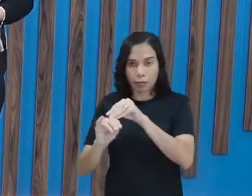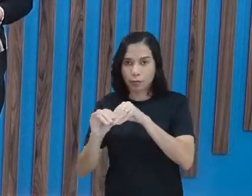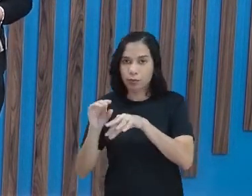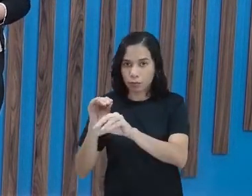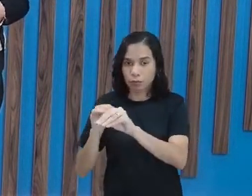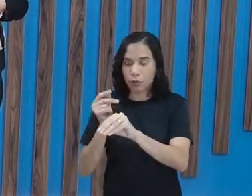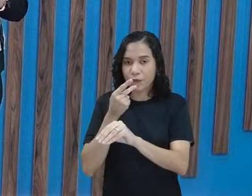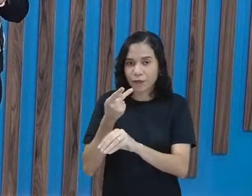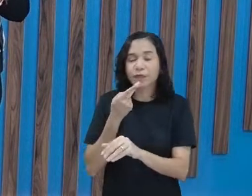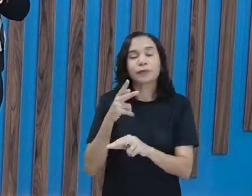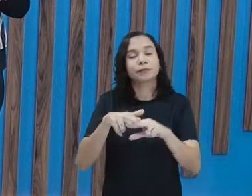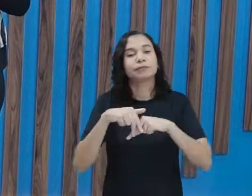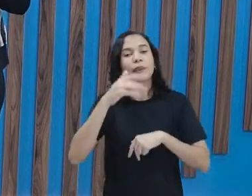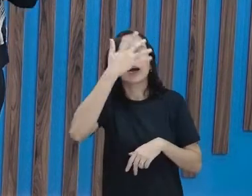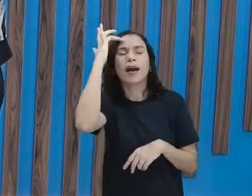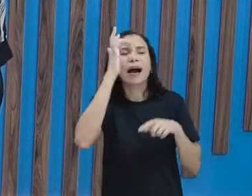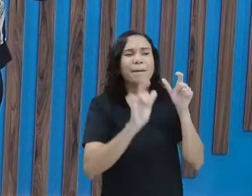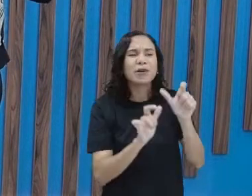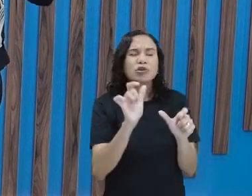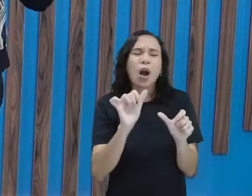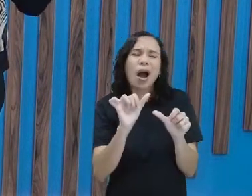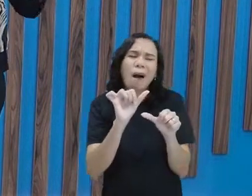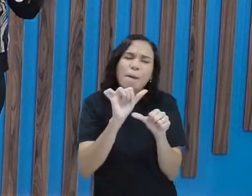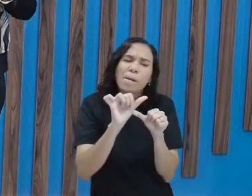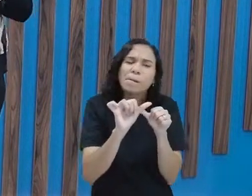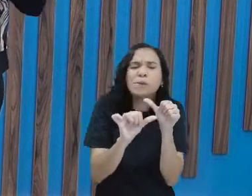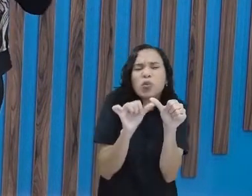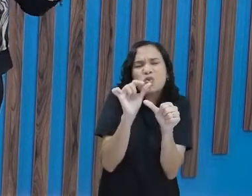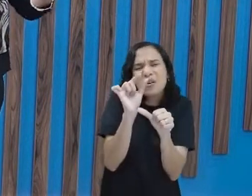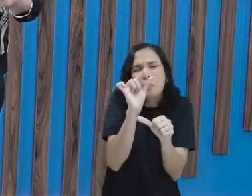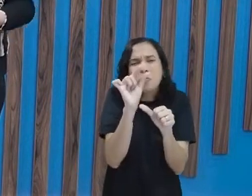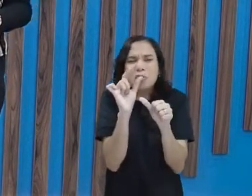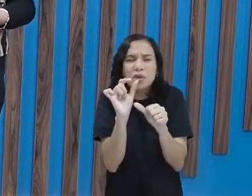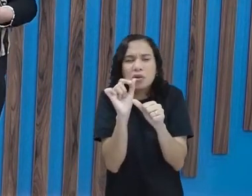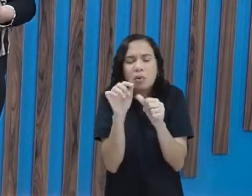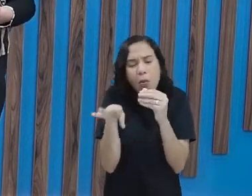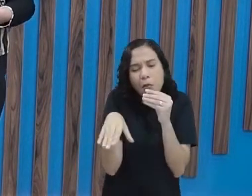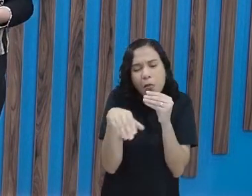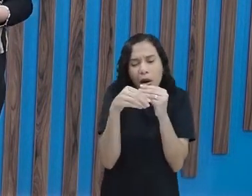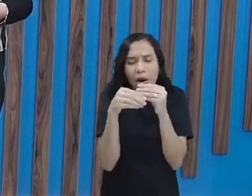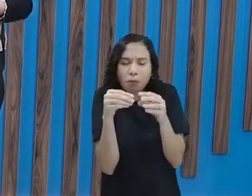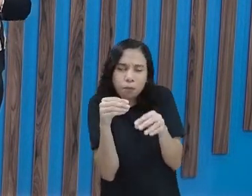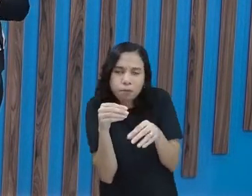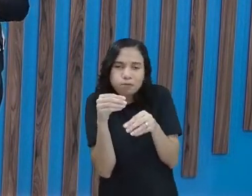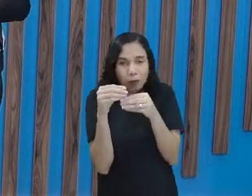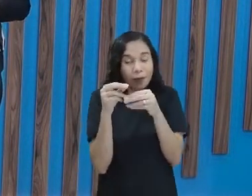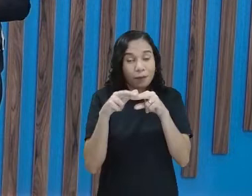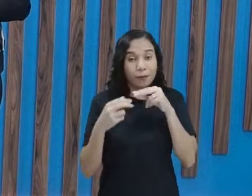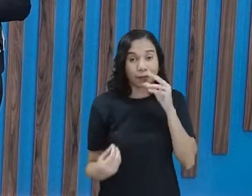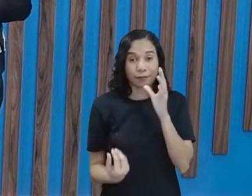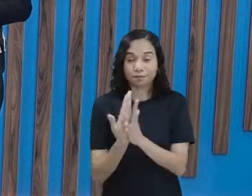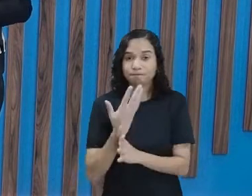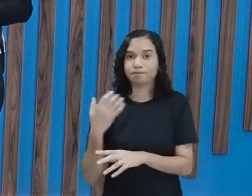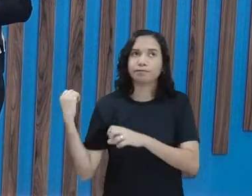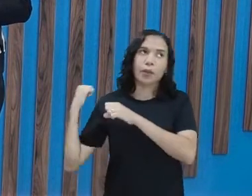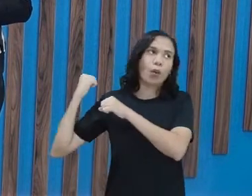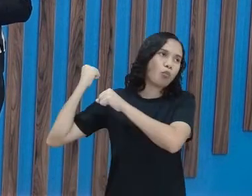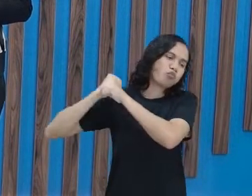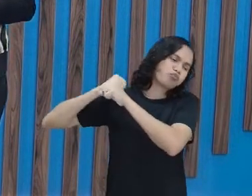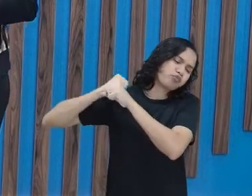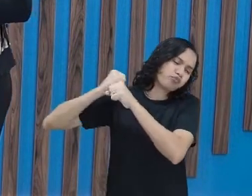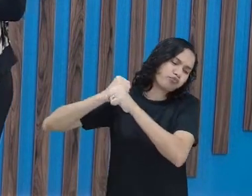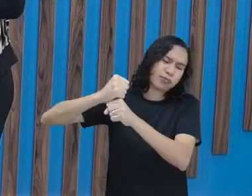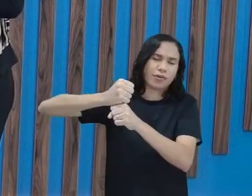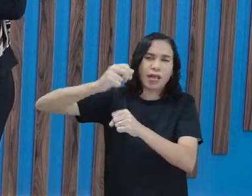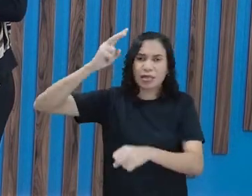forma oral. Então as pessoas acabam mudando a versão da história. E elas surgiram há muito tempo, gente.